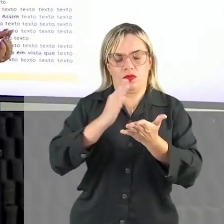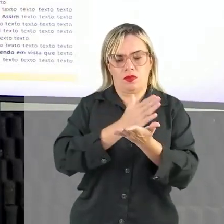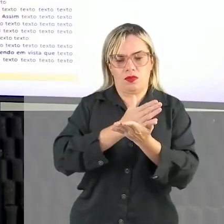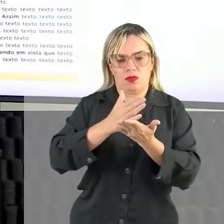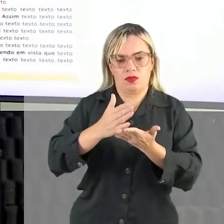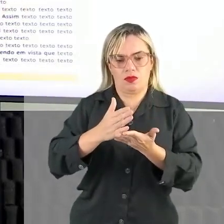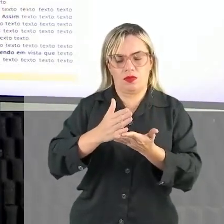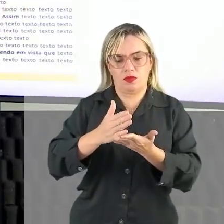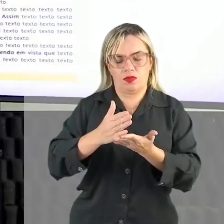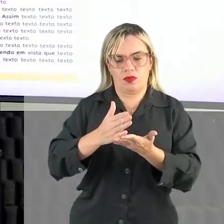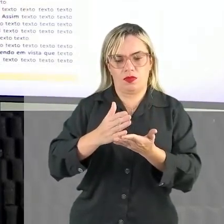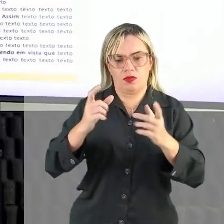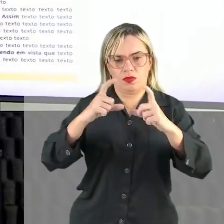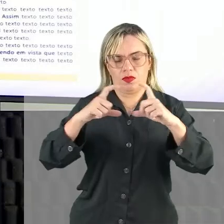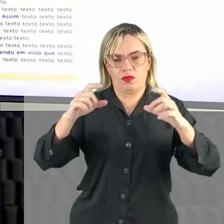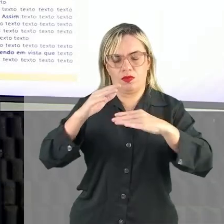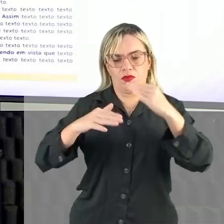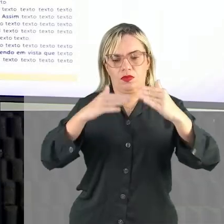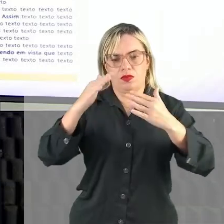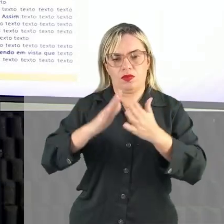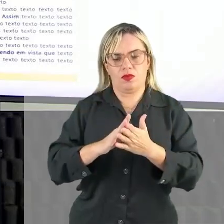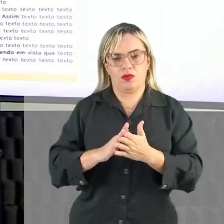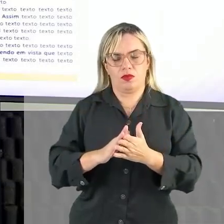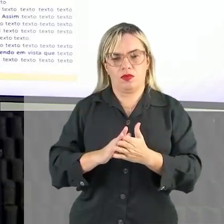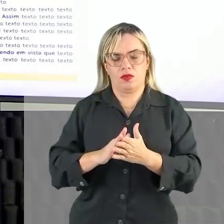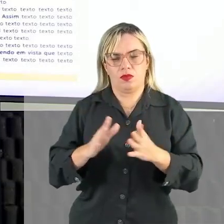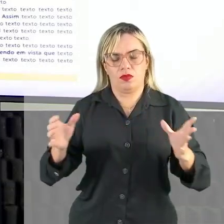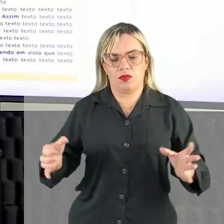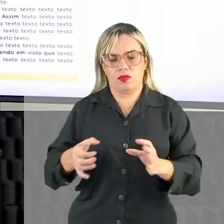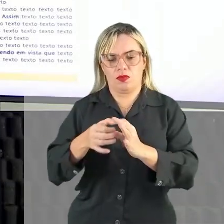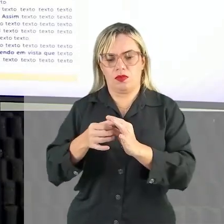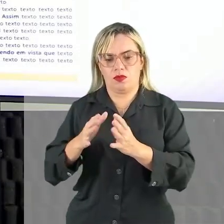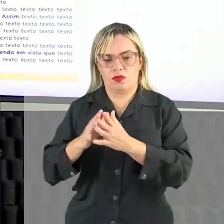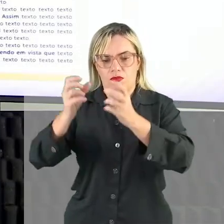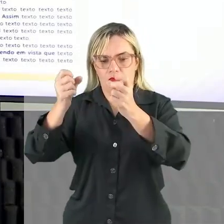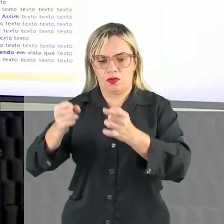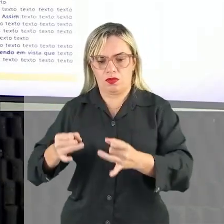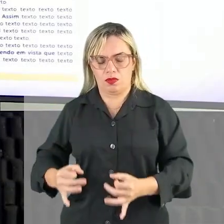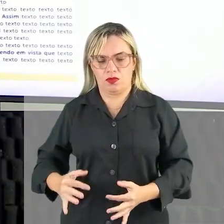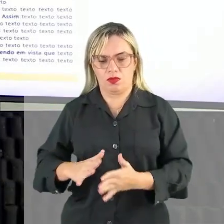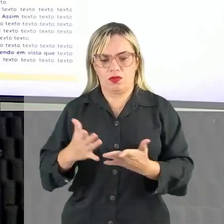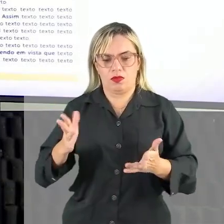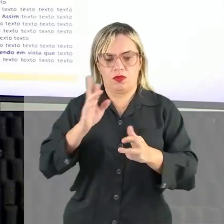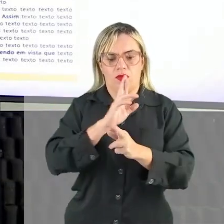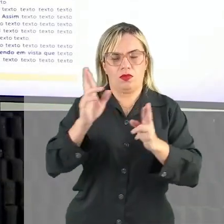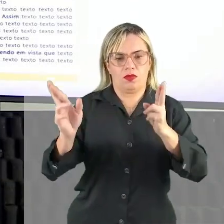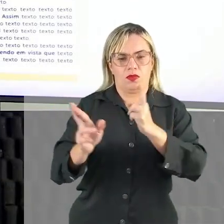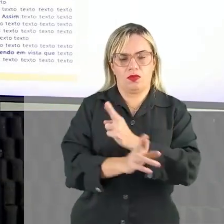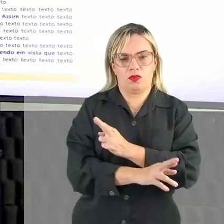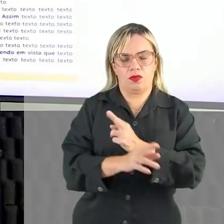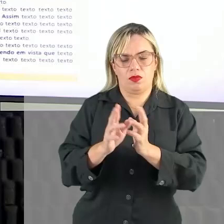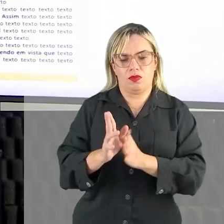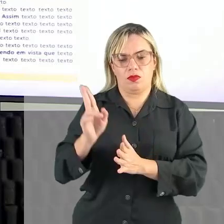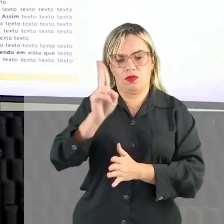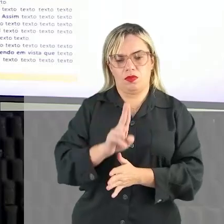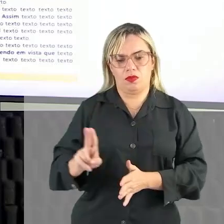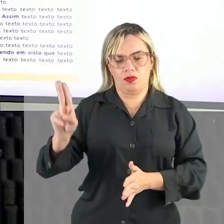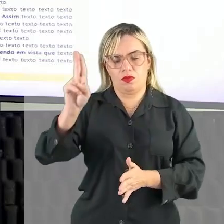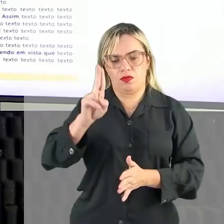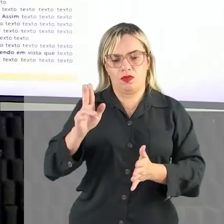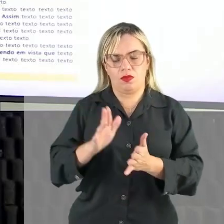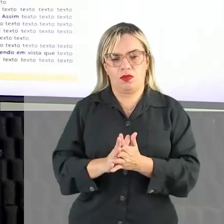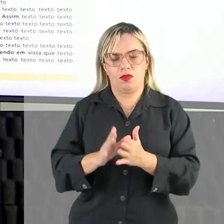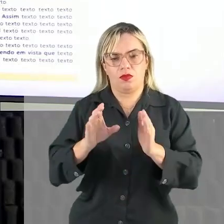parágrafo ao seu processo de justificativa depois nós temos operadores relacionados à colocação de